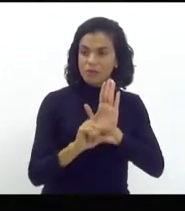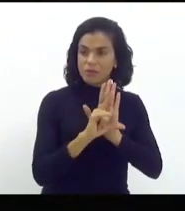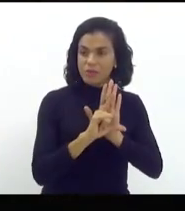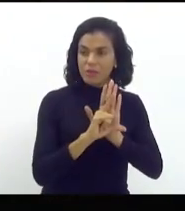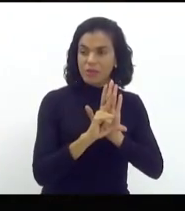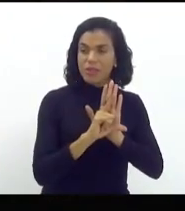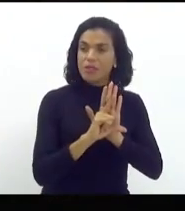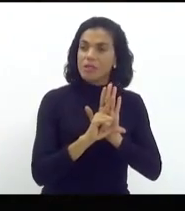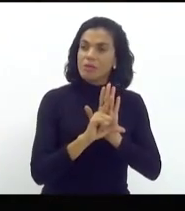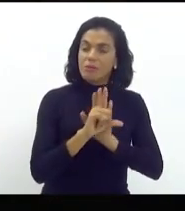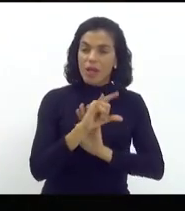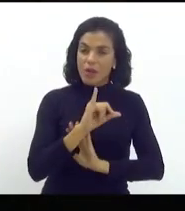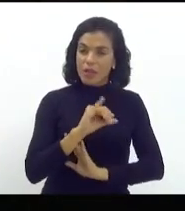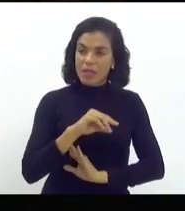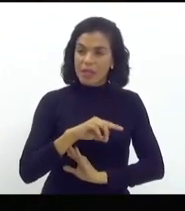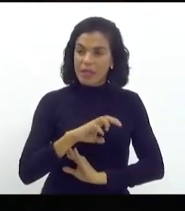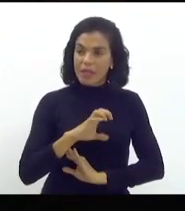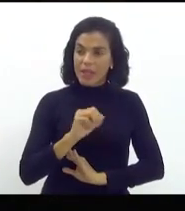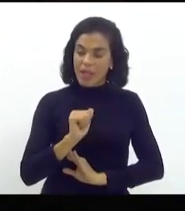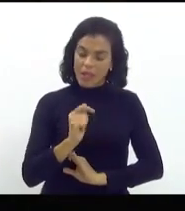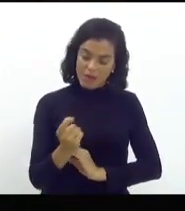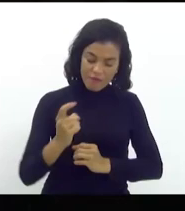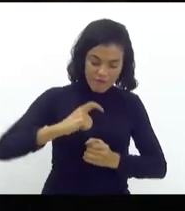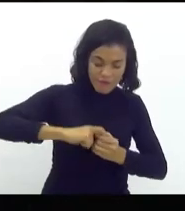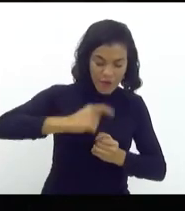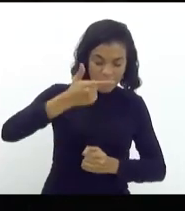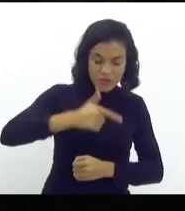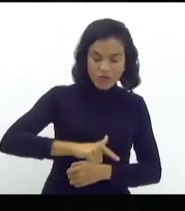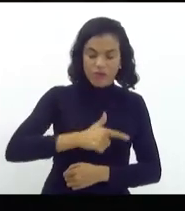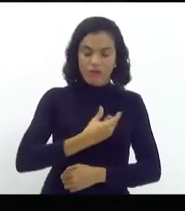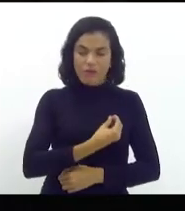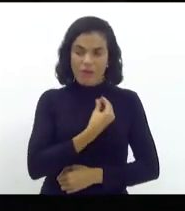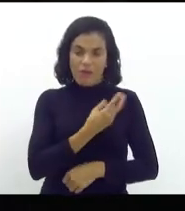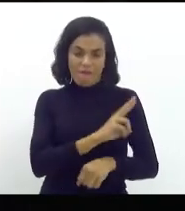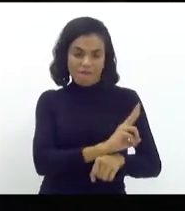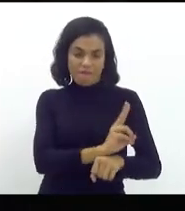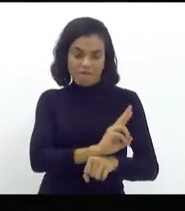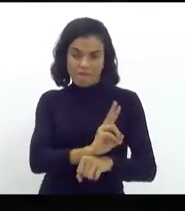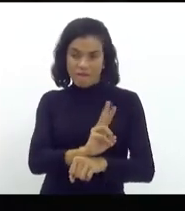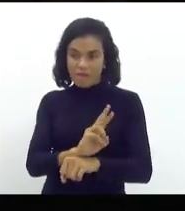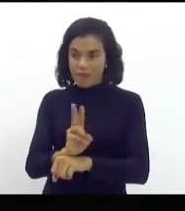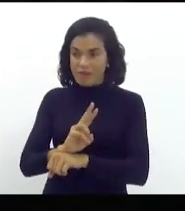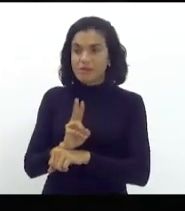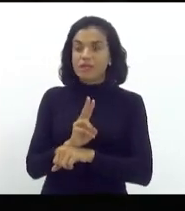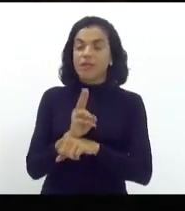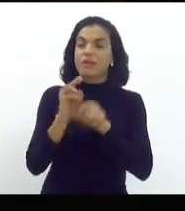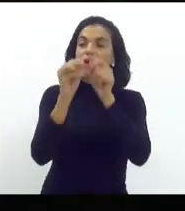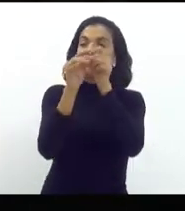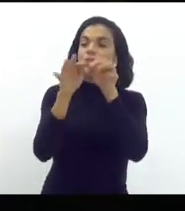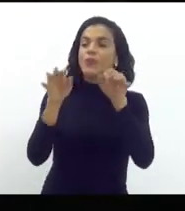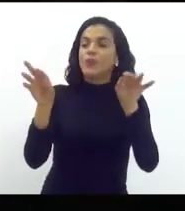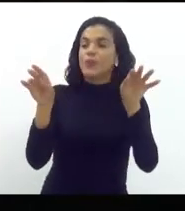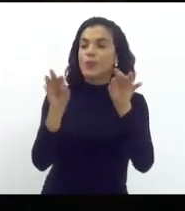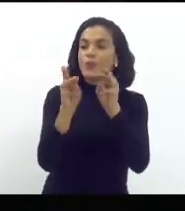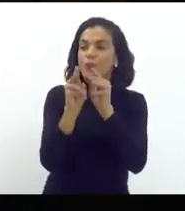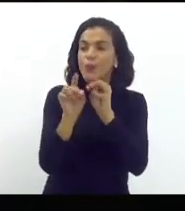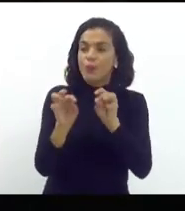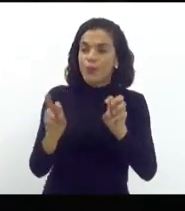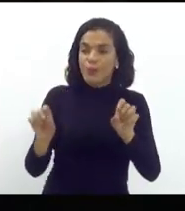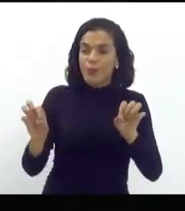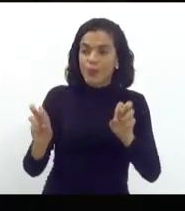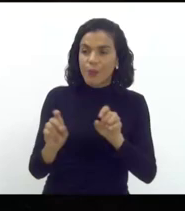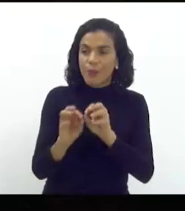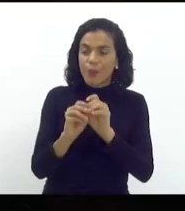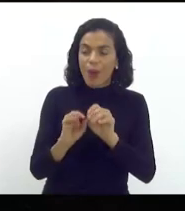para com ideia volte a fiscalizar conforme eu falei as partículas sedimentares ou